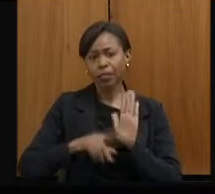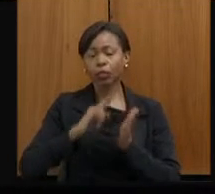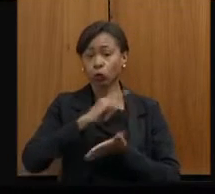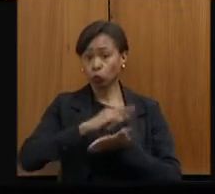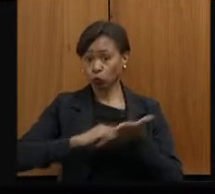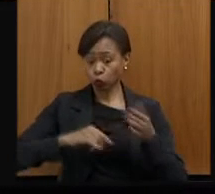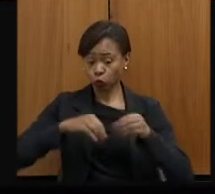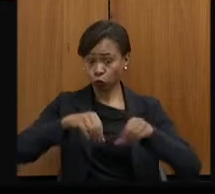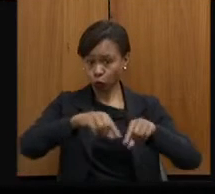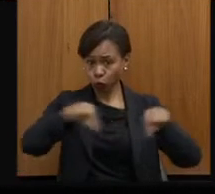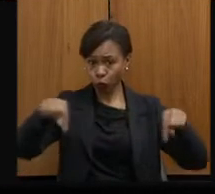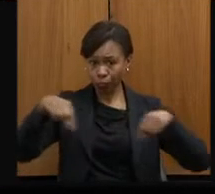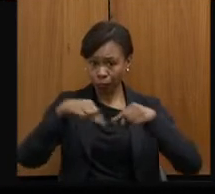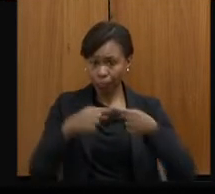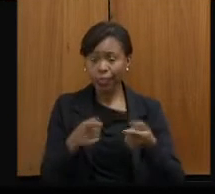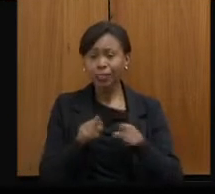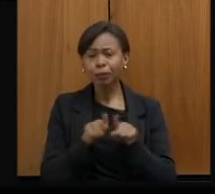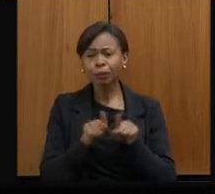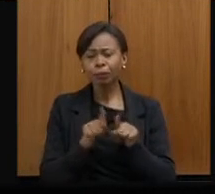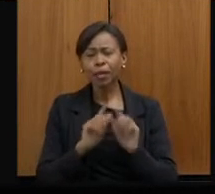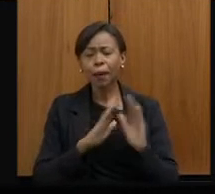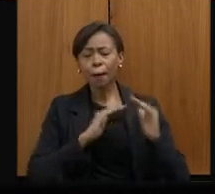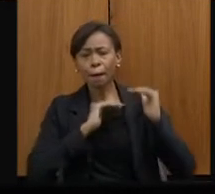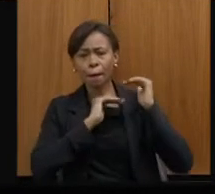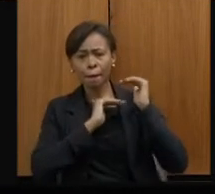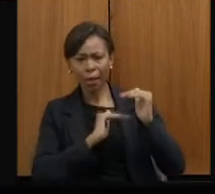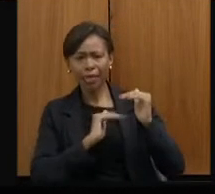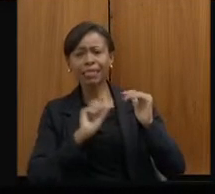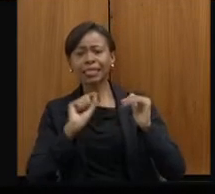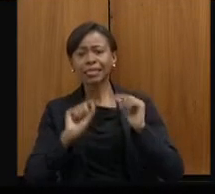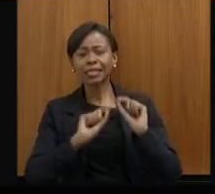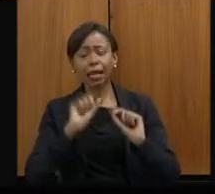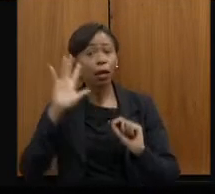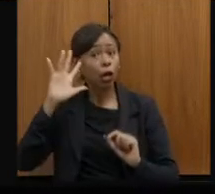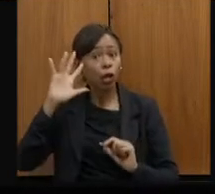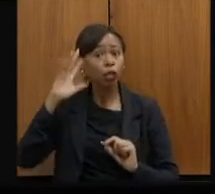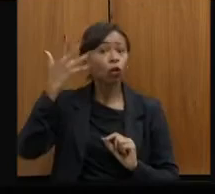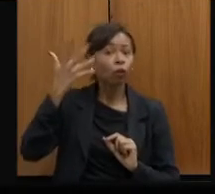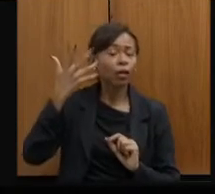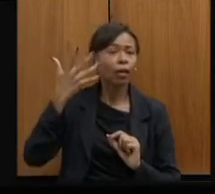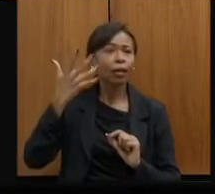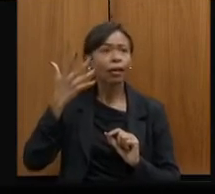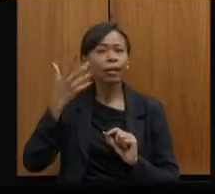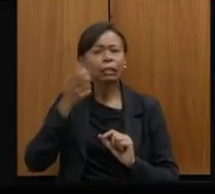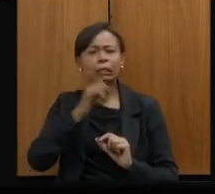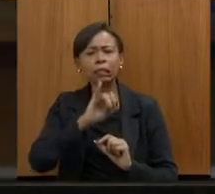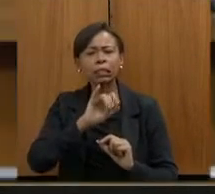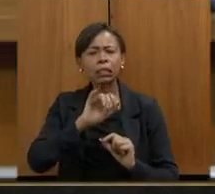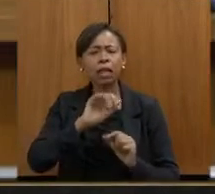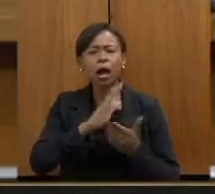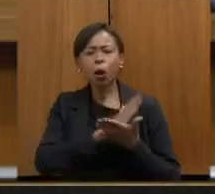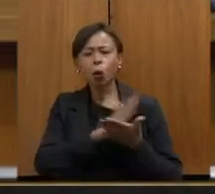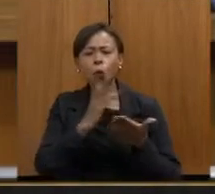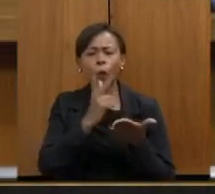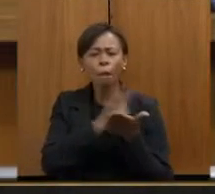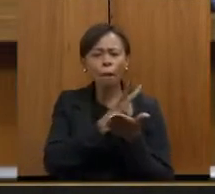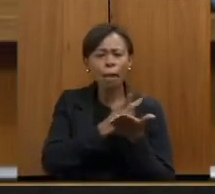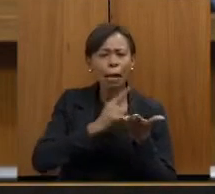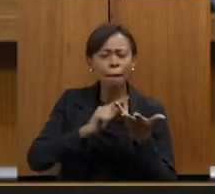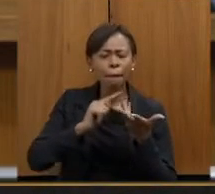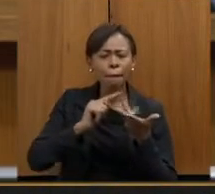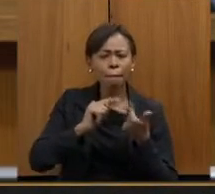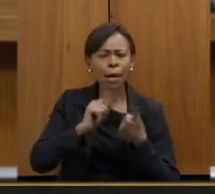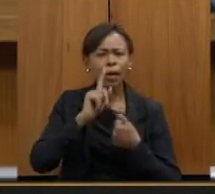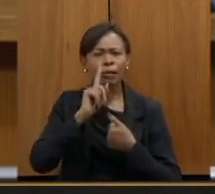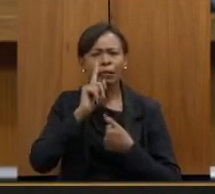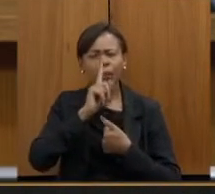a parte de saneamento, para o município conseguir sanar ali eventuais vícios e as conferências